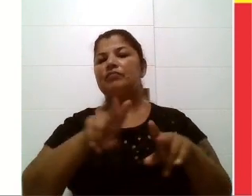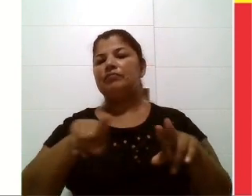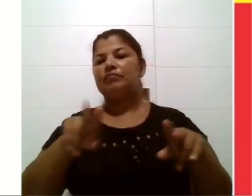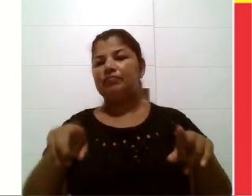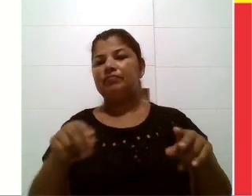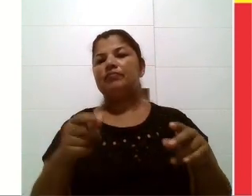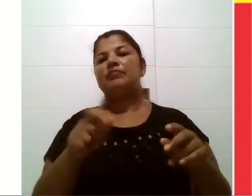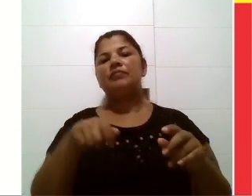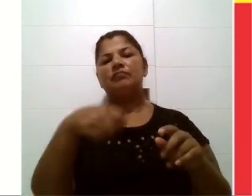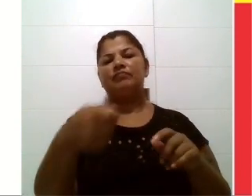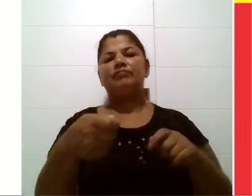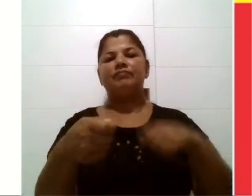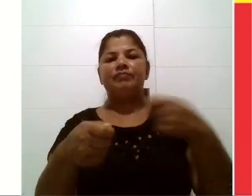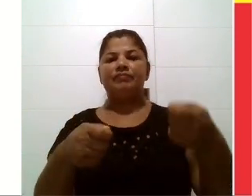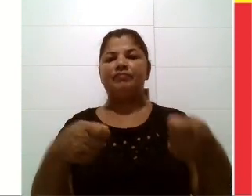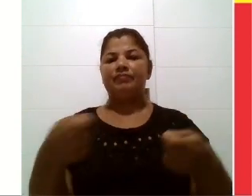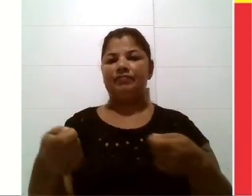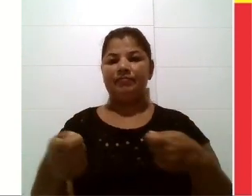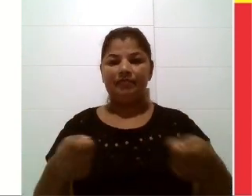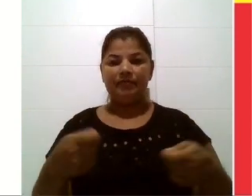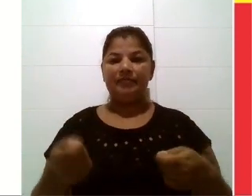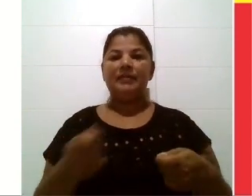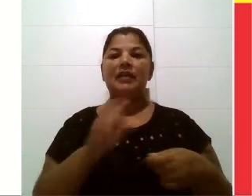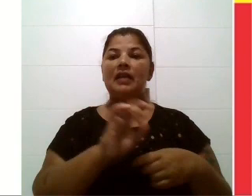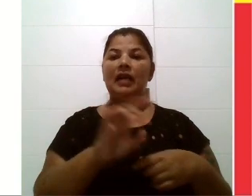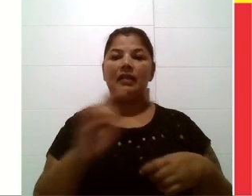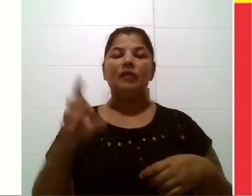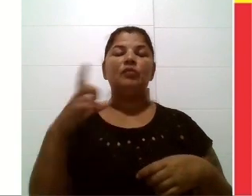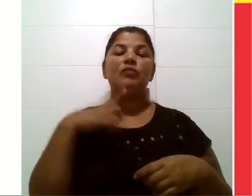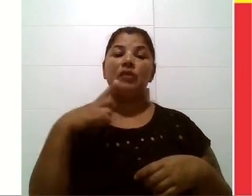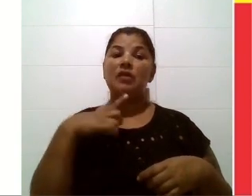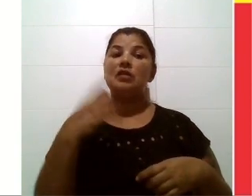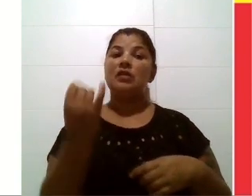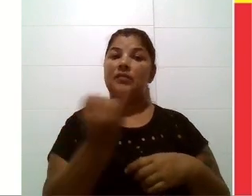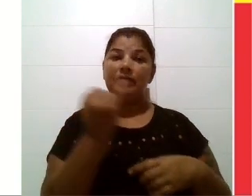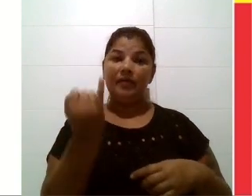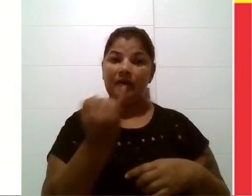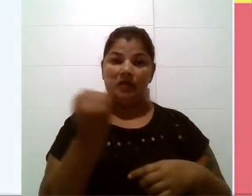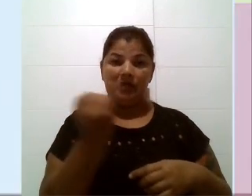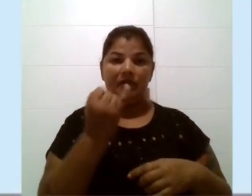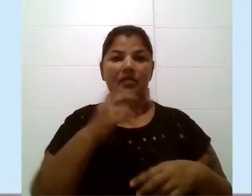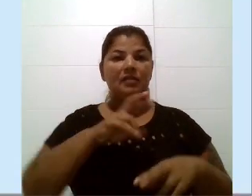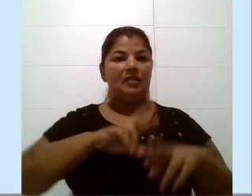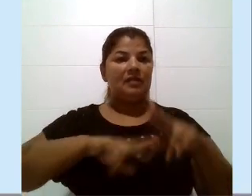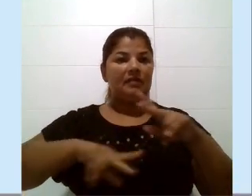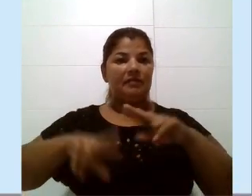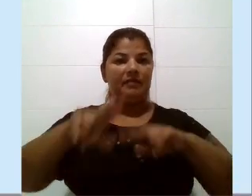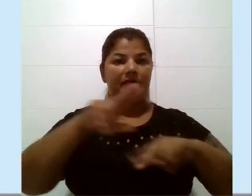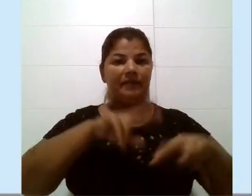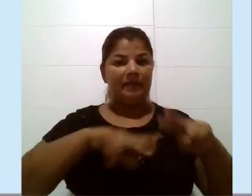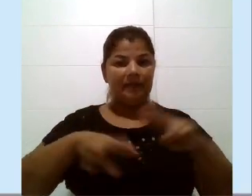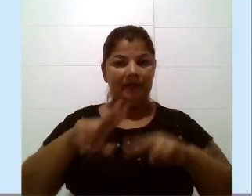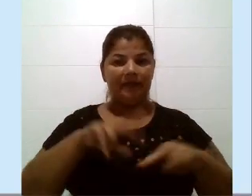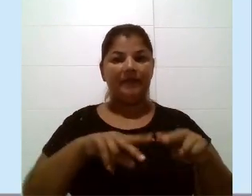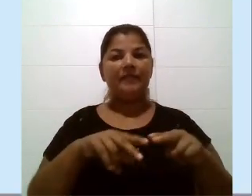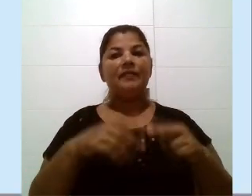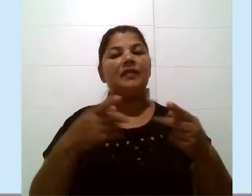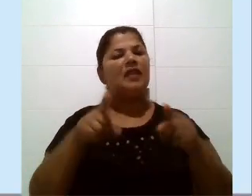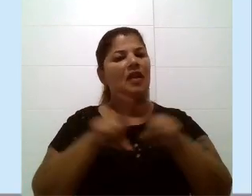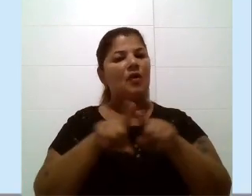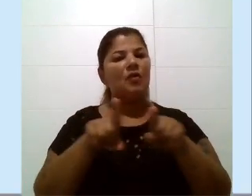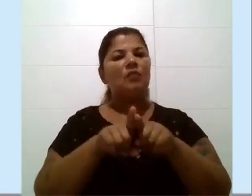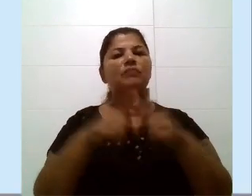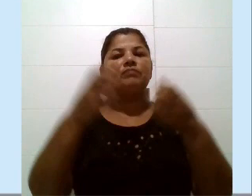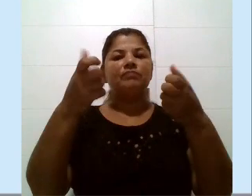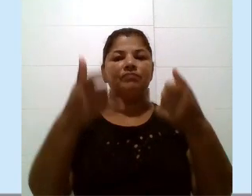diferente, cada um tem uma utilidade, uma finalidade também diferente. Olha para mim, sexto ano. Como eu estou falando para vocês, né? Assim como